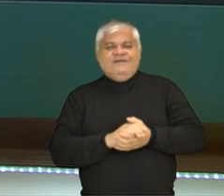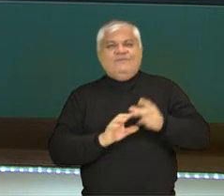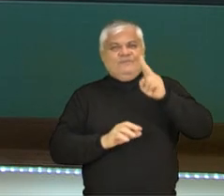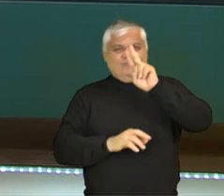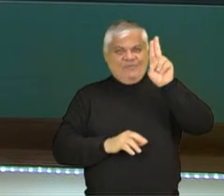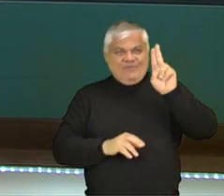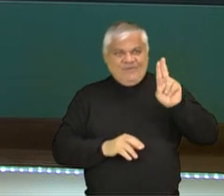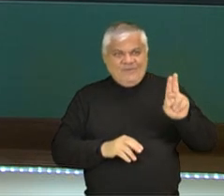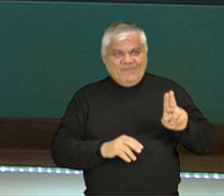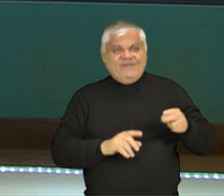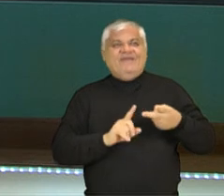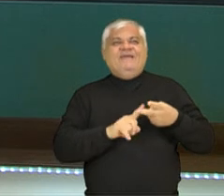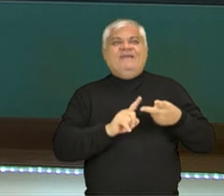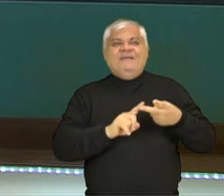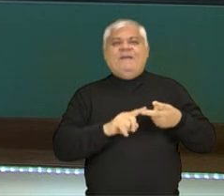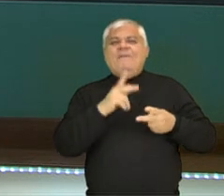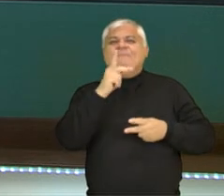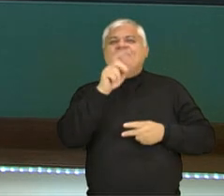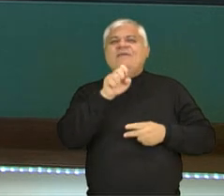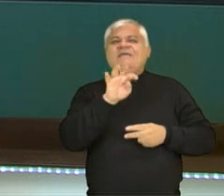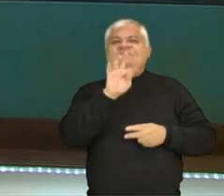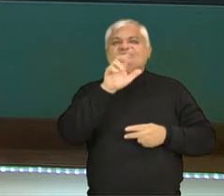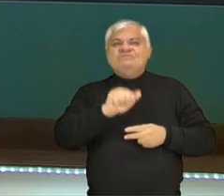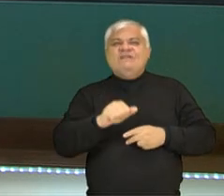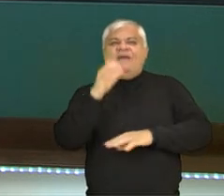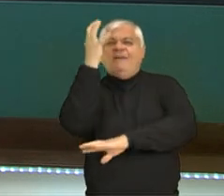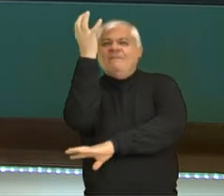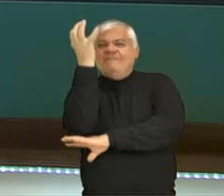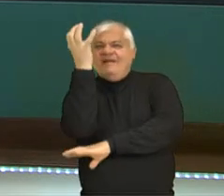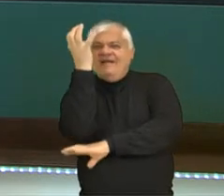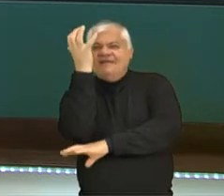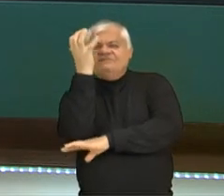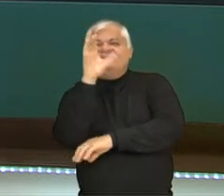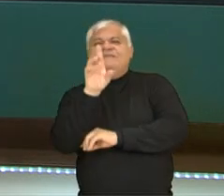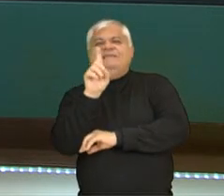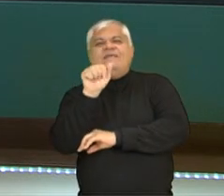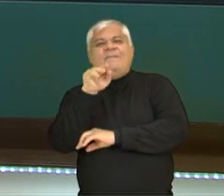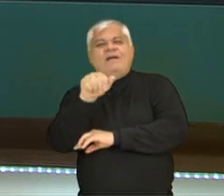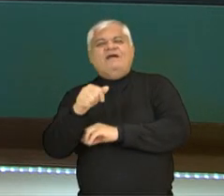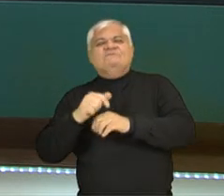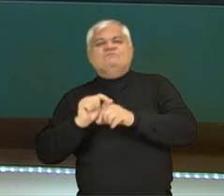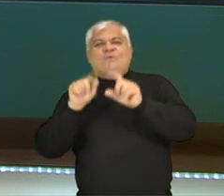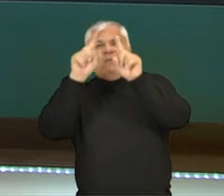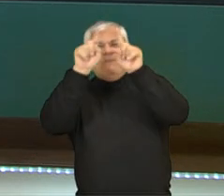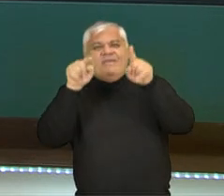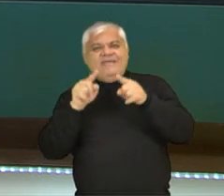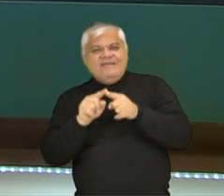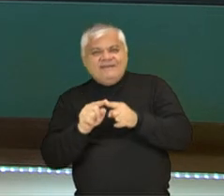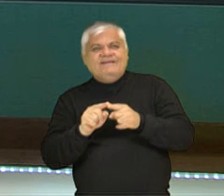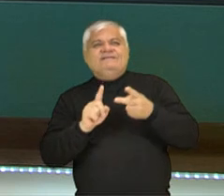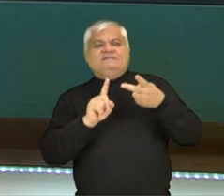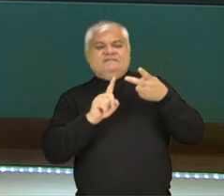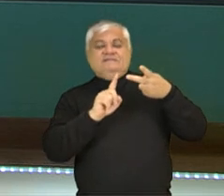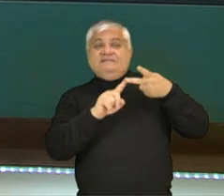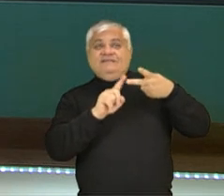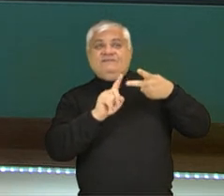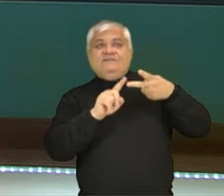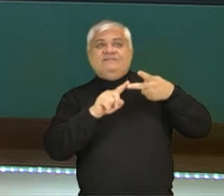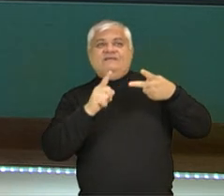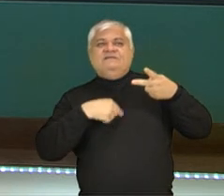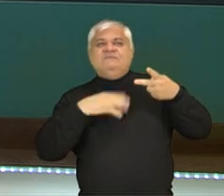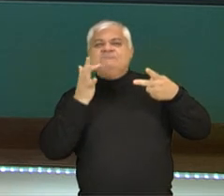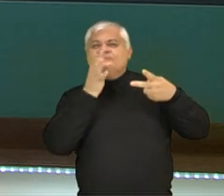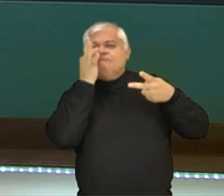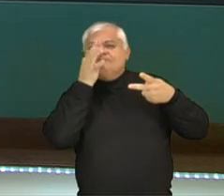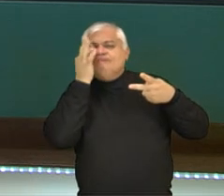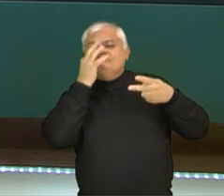continuamos. Butanoato de pentila, abacaxi, damasco e pera. Etanoato de benzila, jasmim,